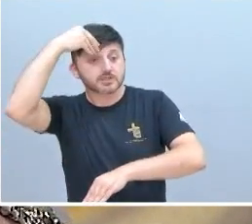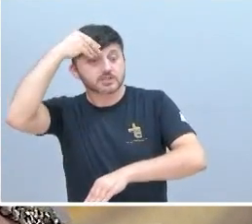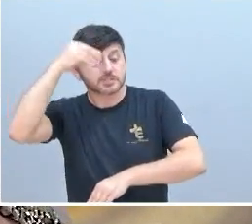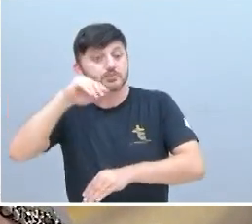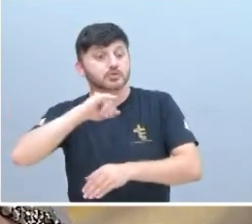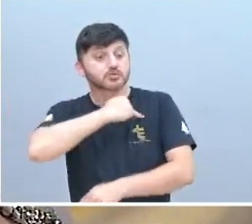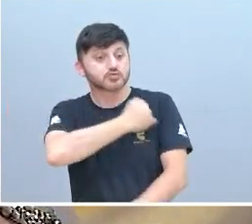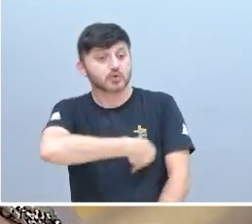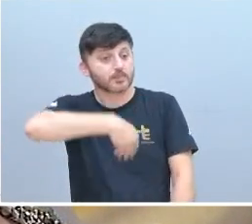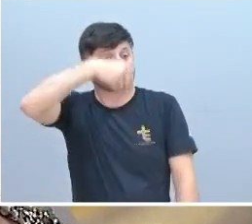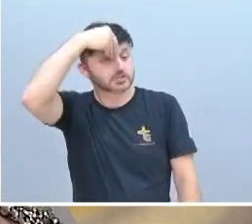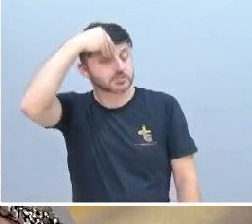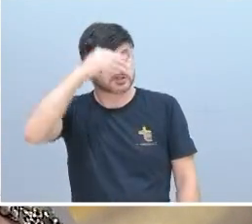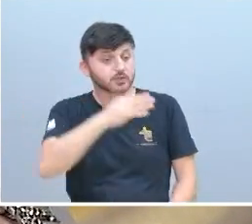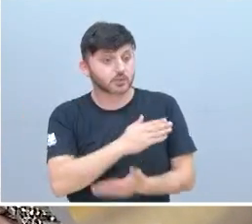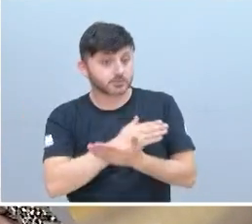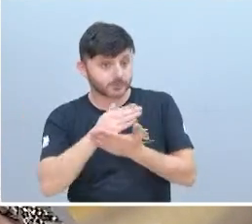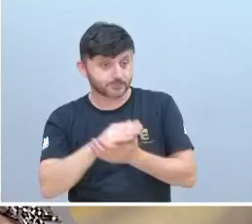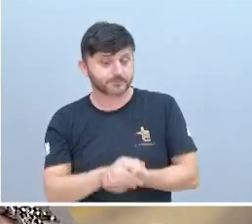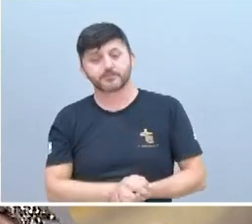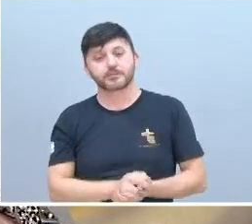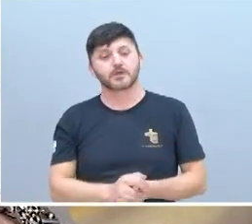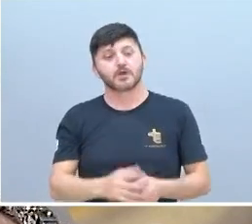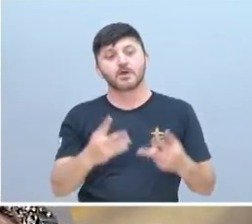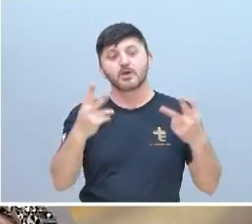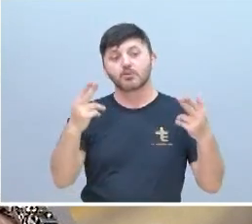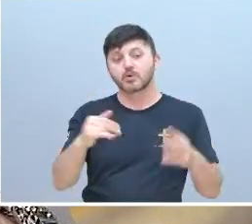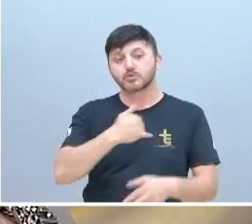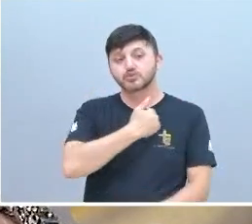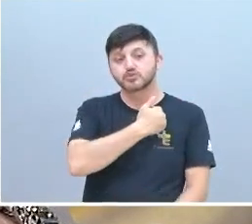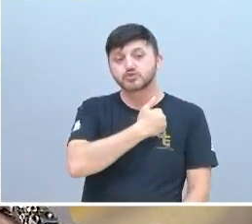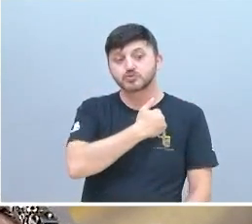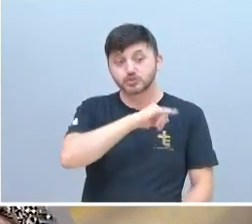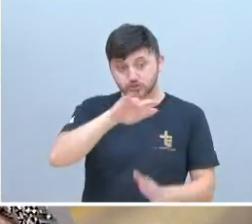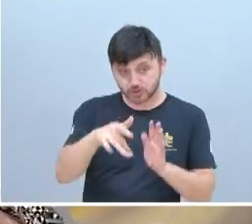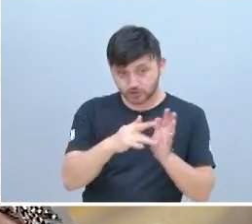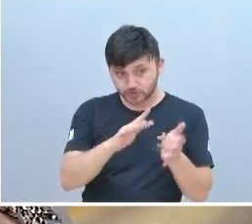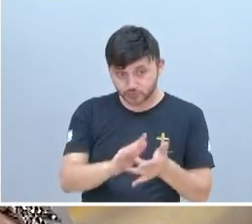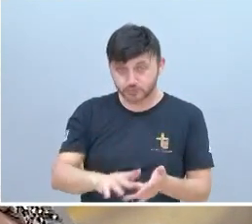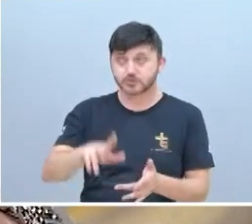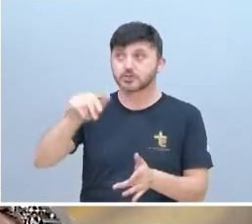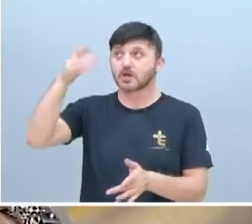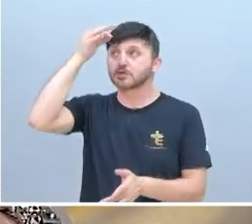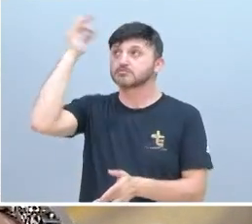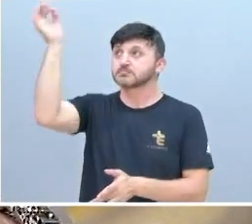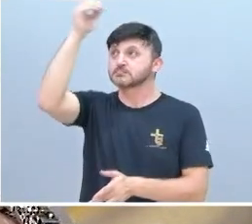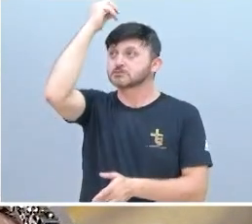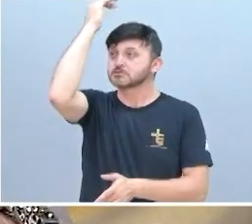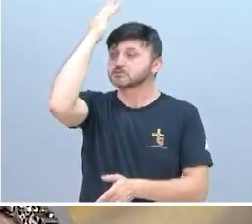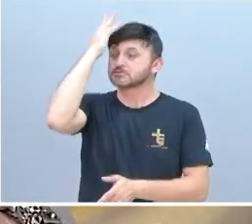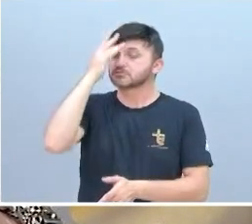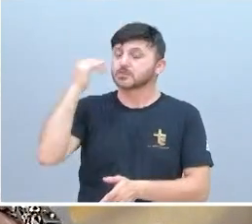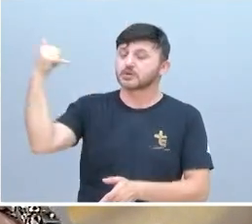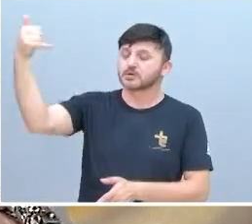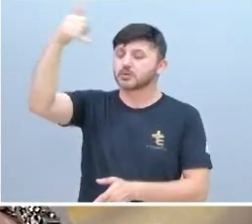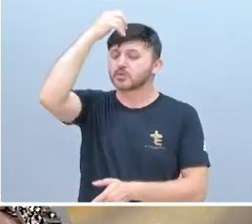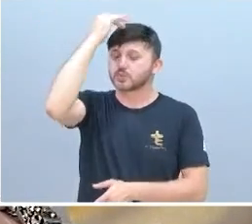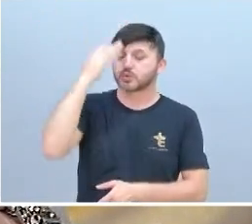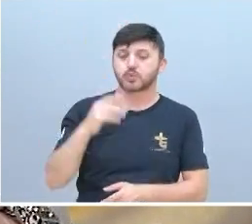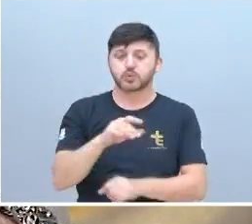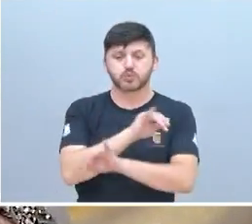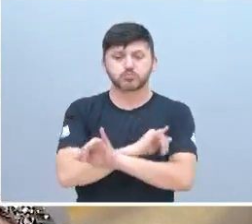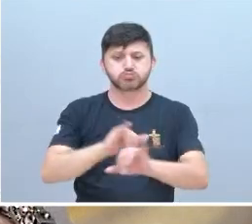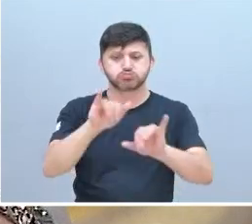por João. Como Jesus de Nazaré foi ungido por Deus, com o Espírito Santo e com poder, ele andou